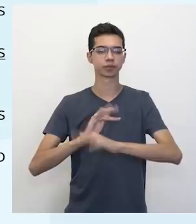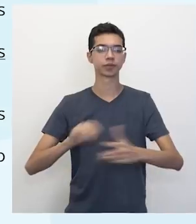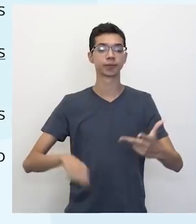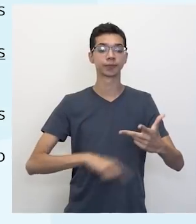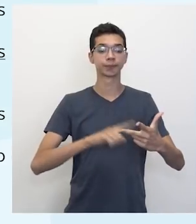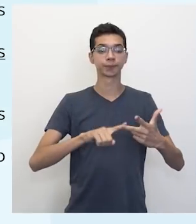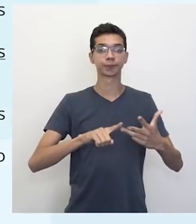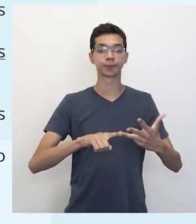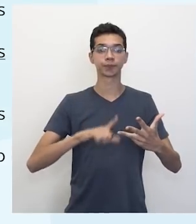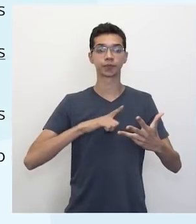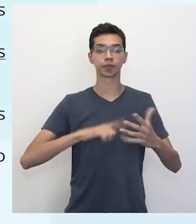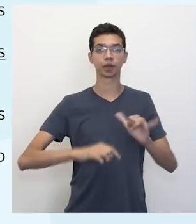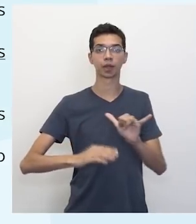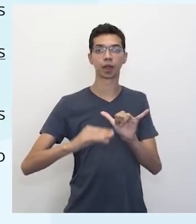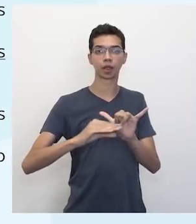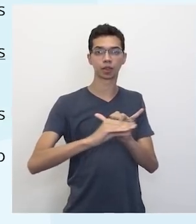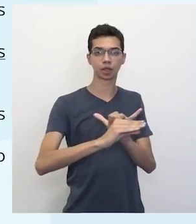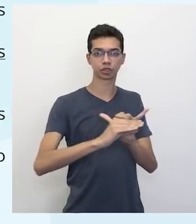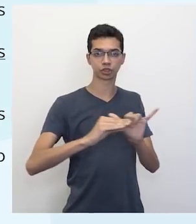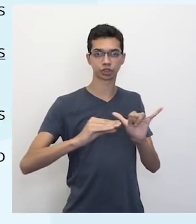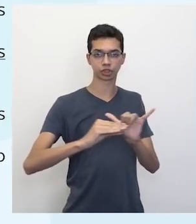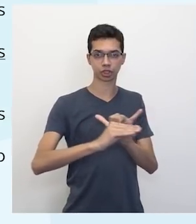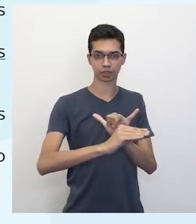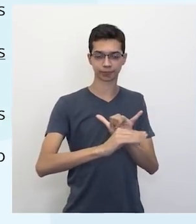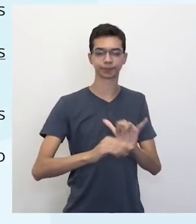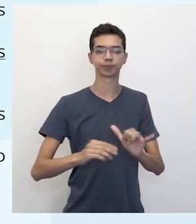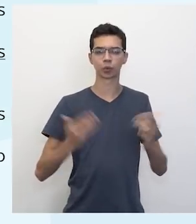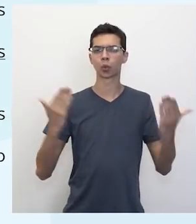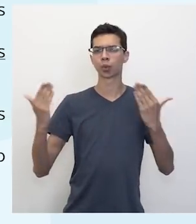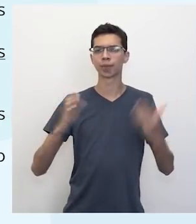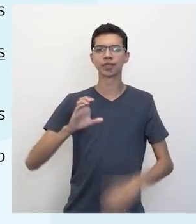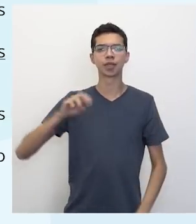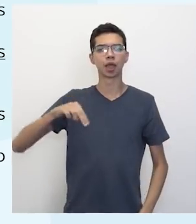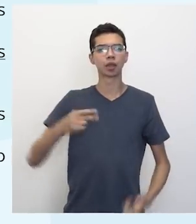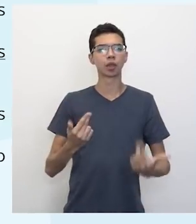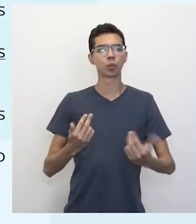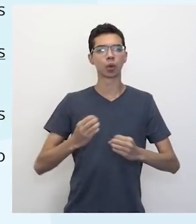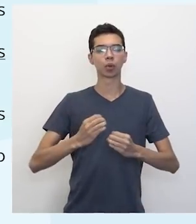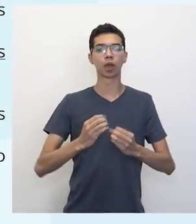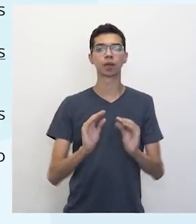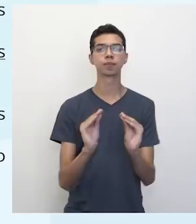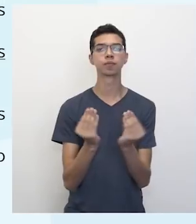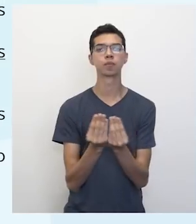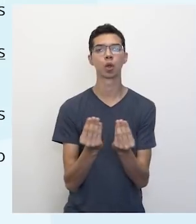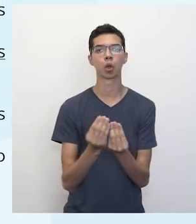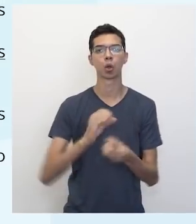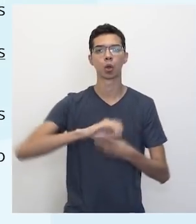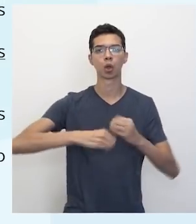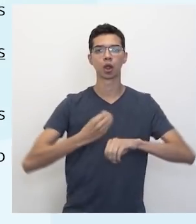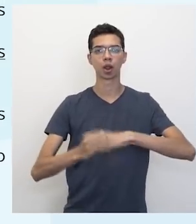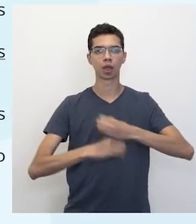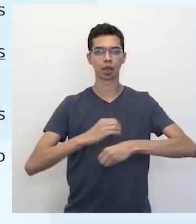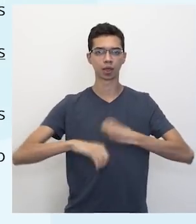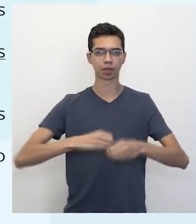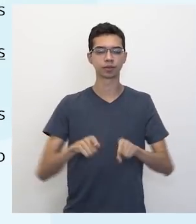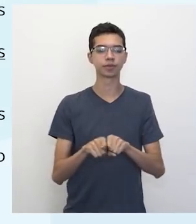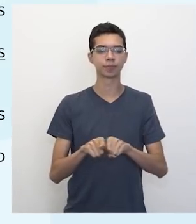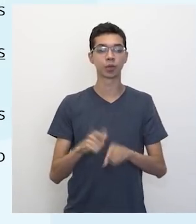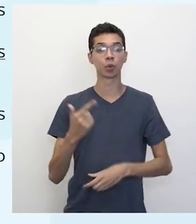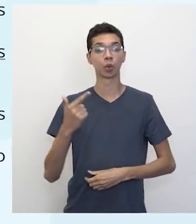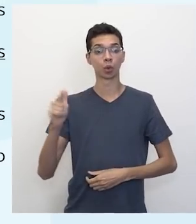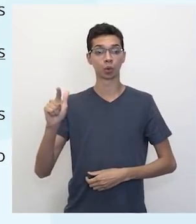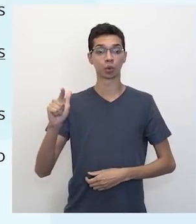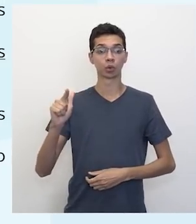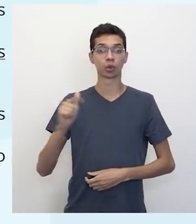a energia térmica, que é associada à cinética das moléculas. Lembra da agitação das moléculas, professor? Então, aqui,